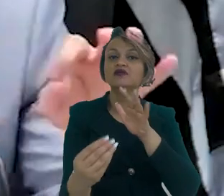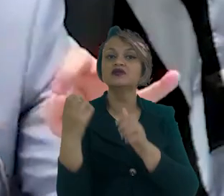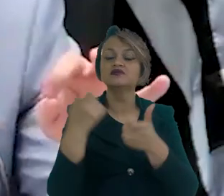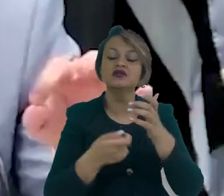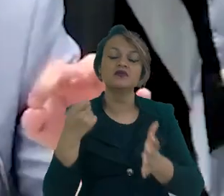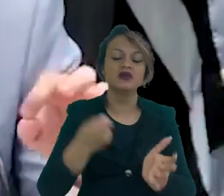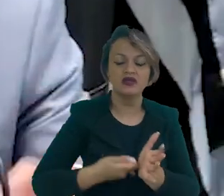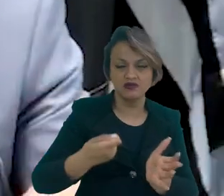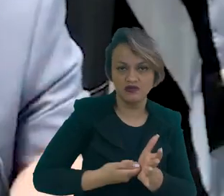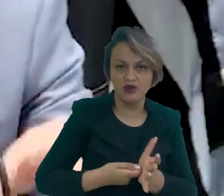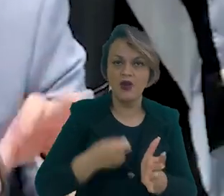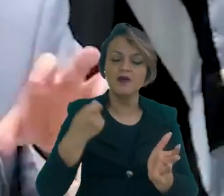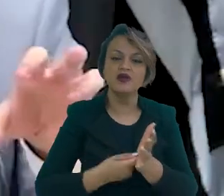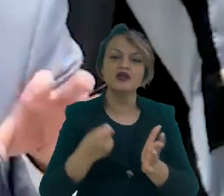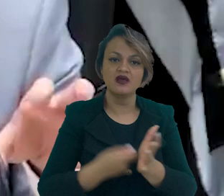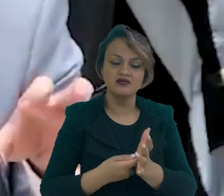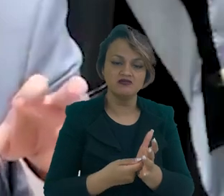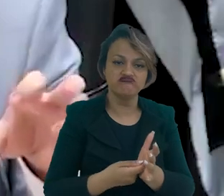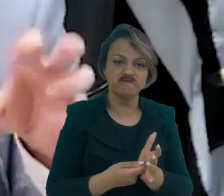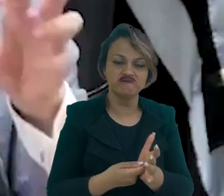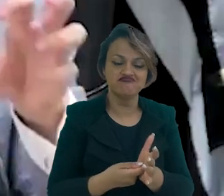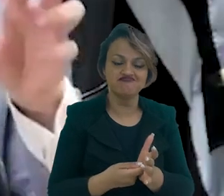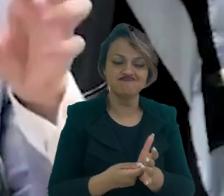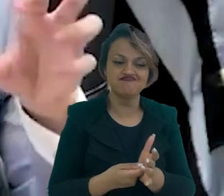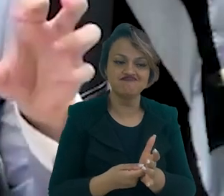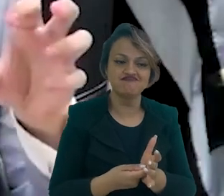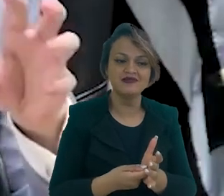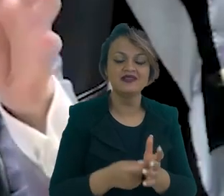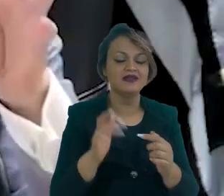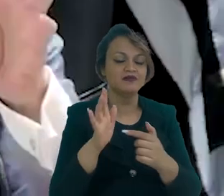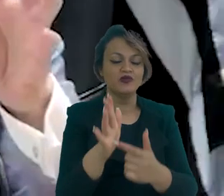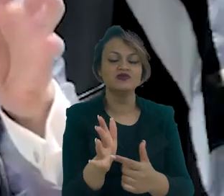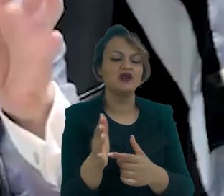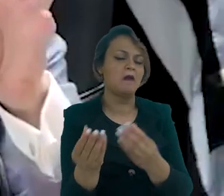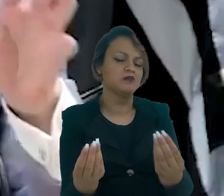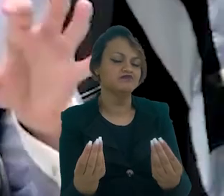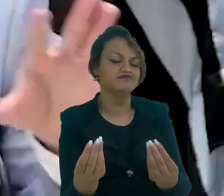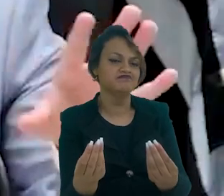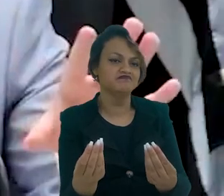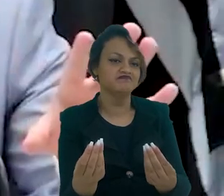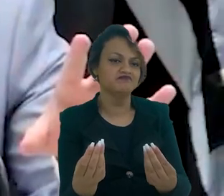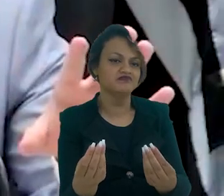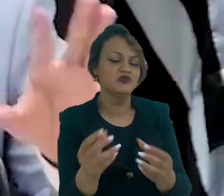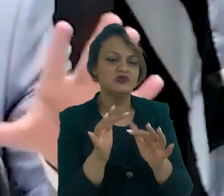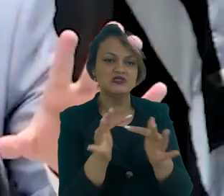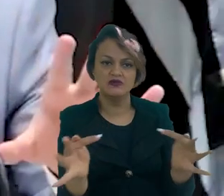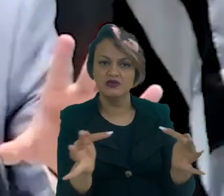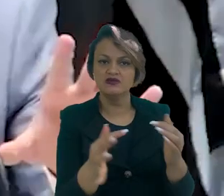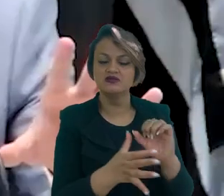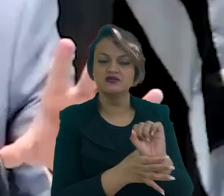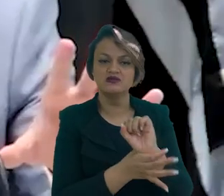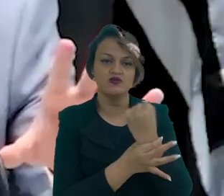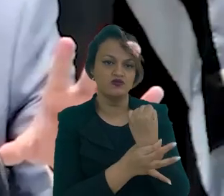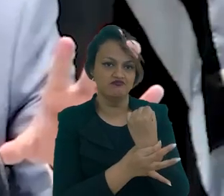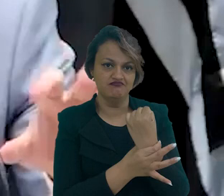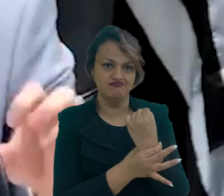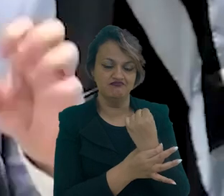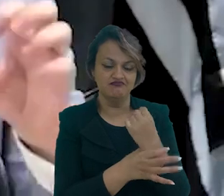Gaia é uma passagem breve mas é um modelo que fala assim a obrigação ela só sugeria do contrato dele sim